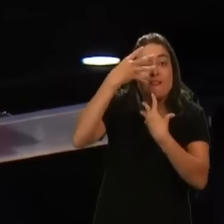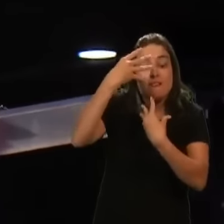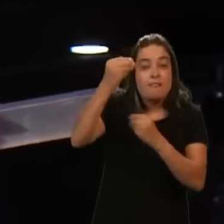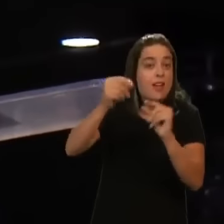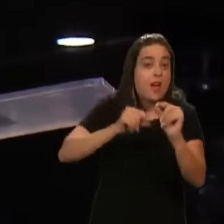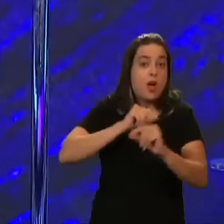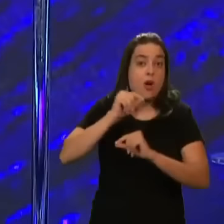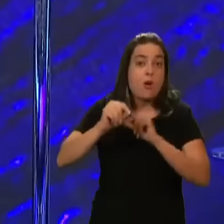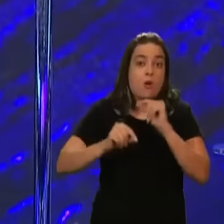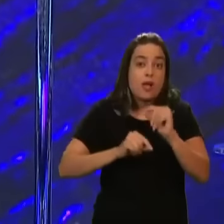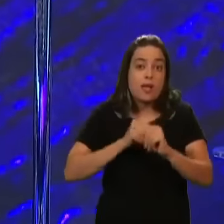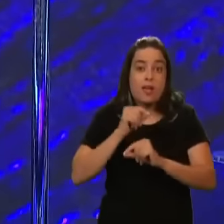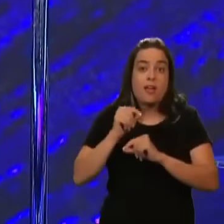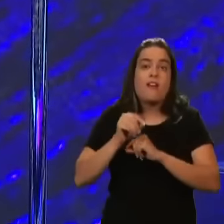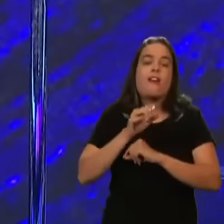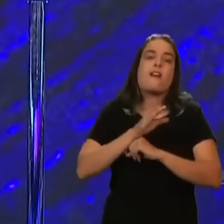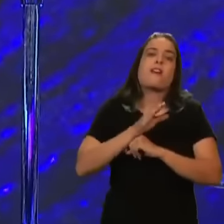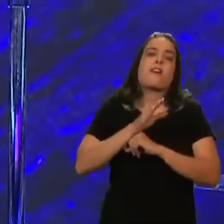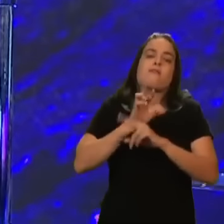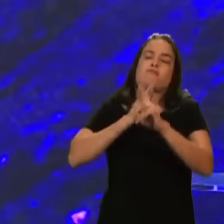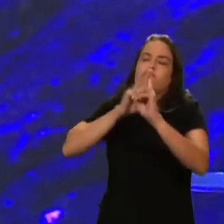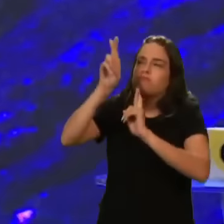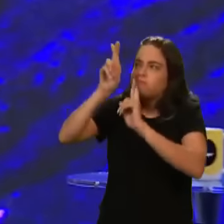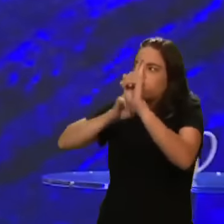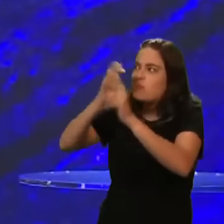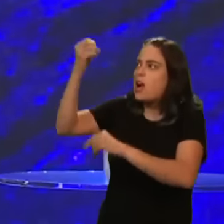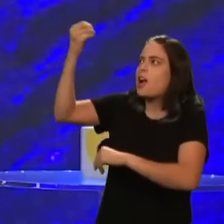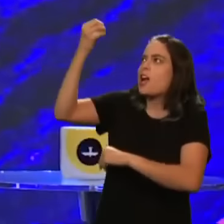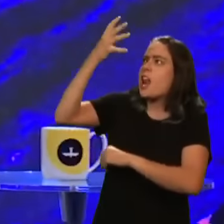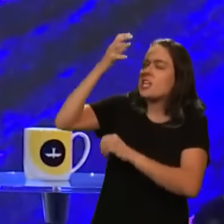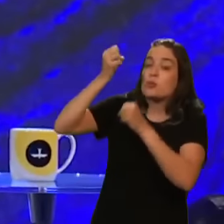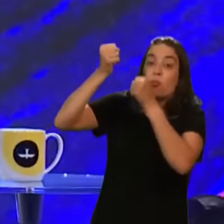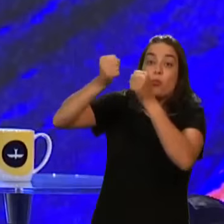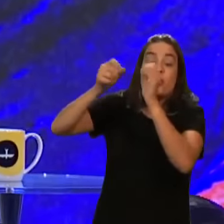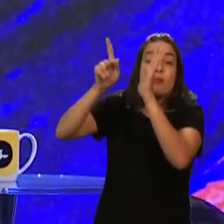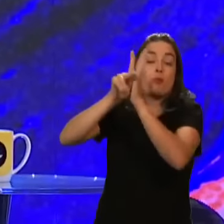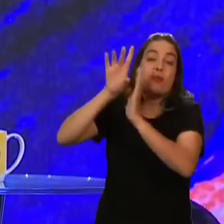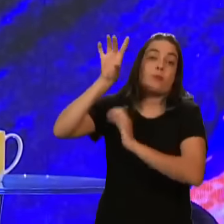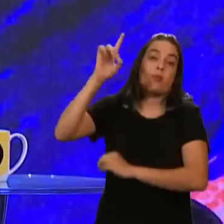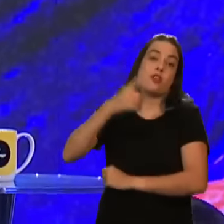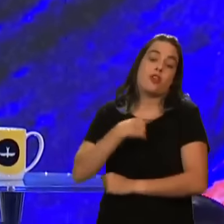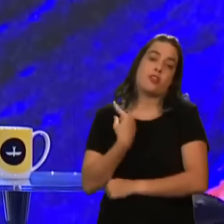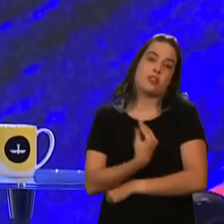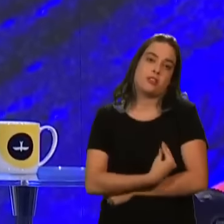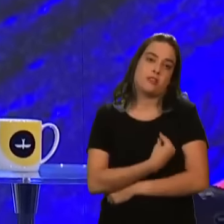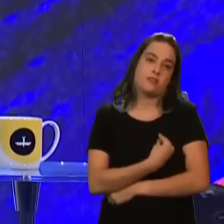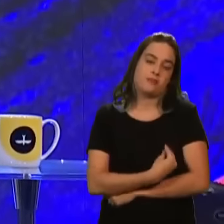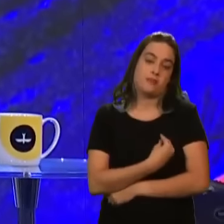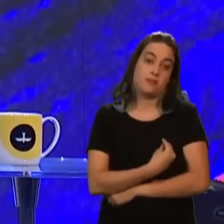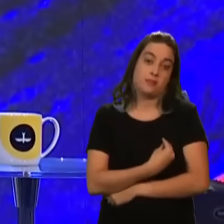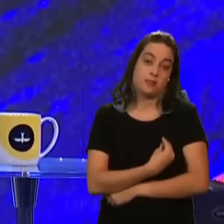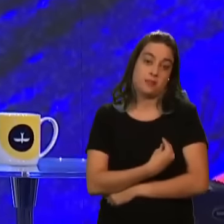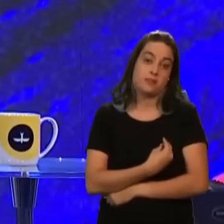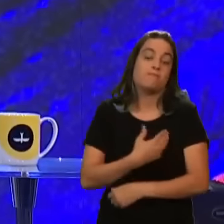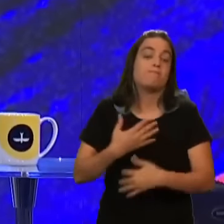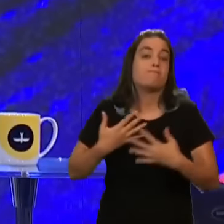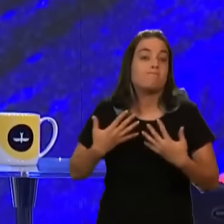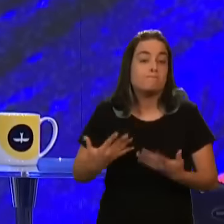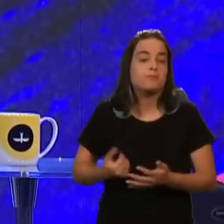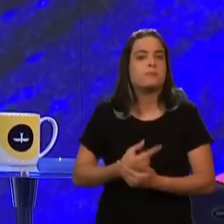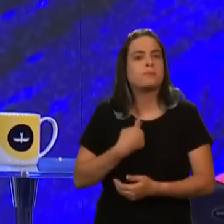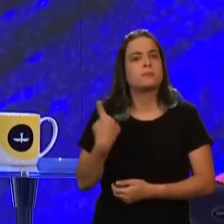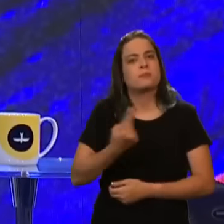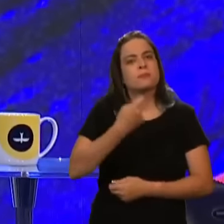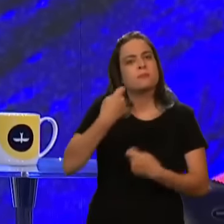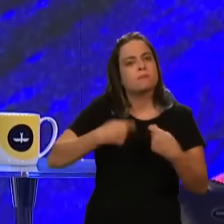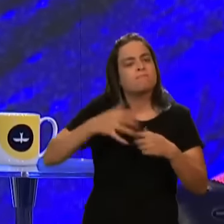que vai lá na graça e traz a graça e o poder de Deus para nós, amém? É isso que é essa pergunta que eu e você